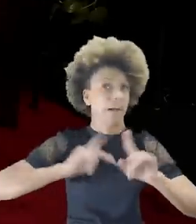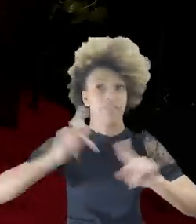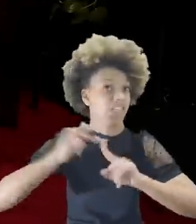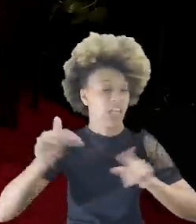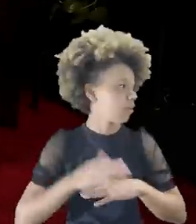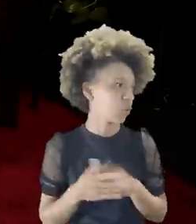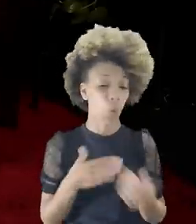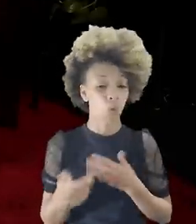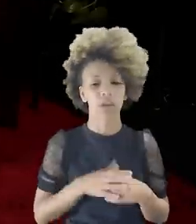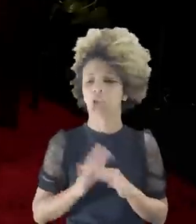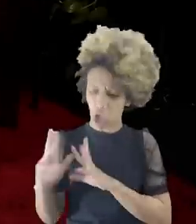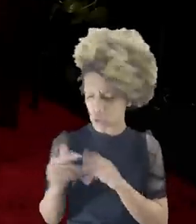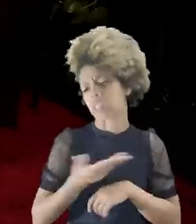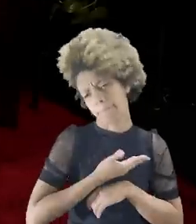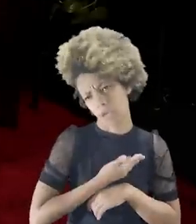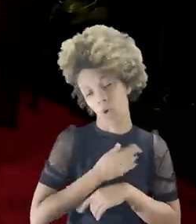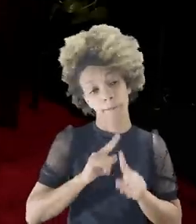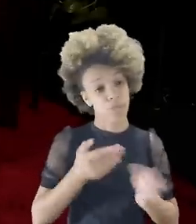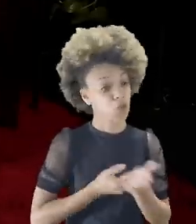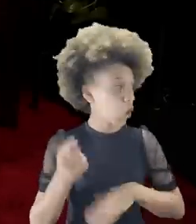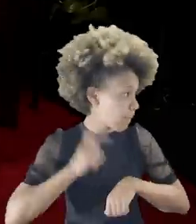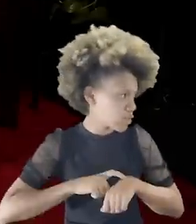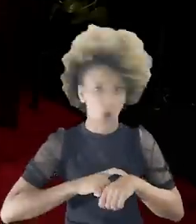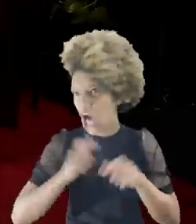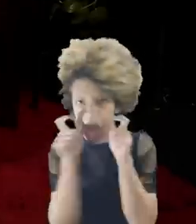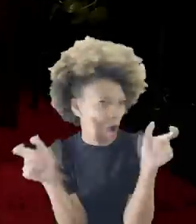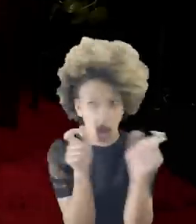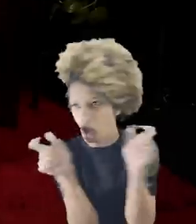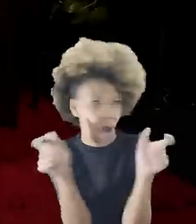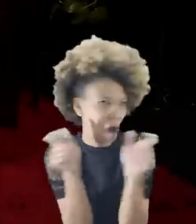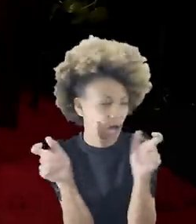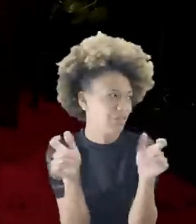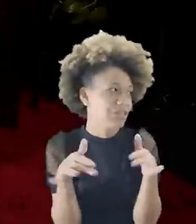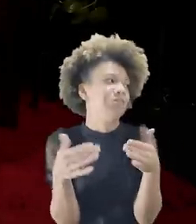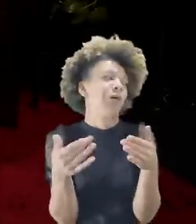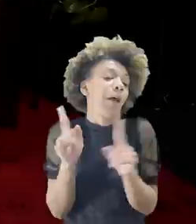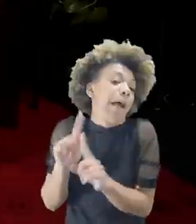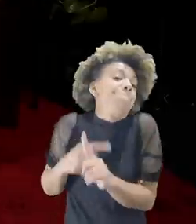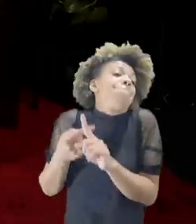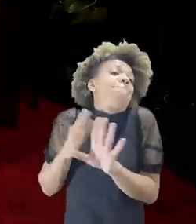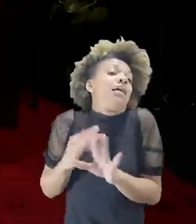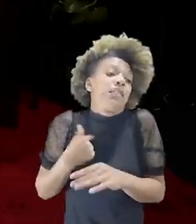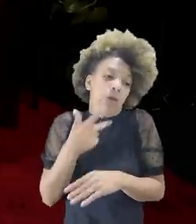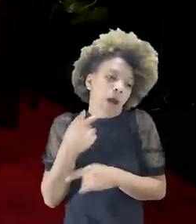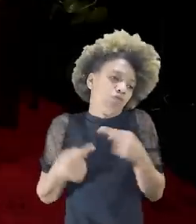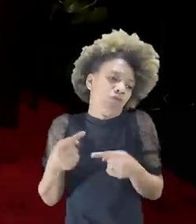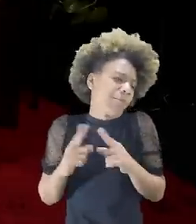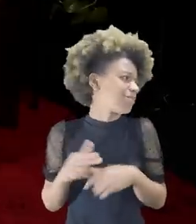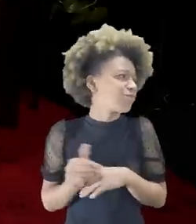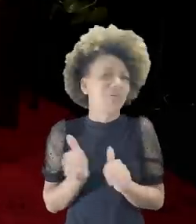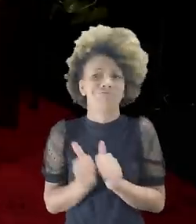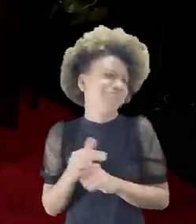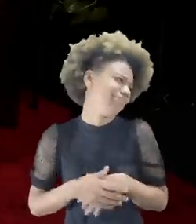os cara pô não interessa acabou o jogo todo mundo é amigo começou o jogo Meu irmão é sangue no olho Então eu acho que é um grau a mais eu me acho competitivo também